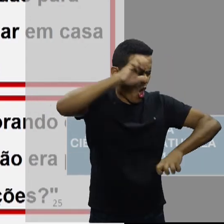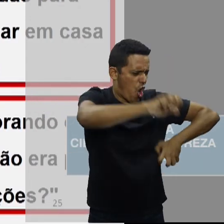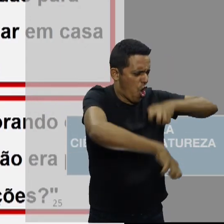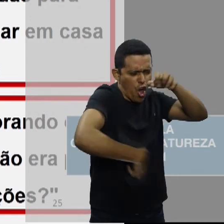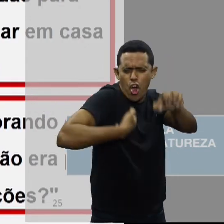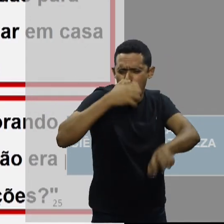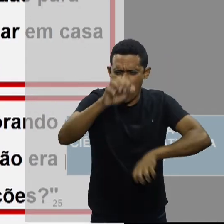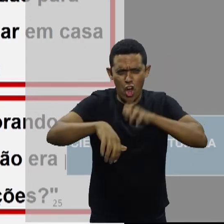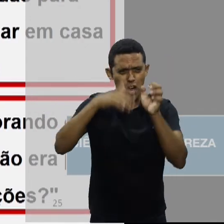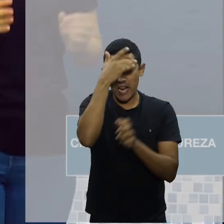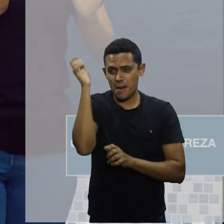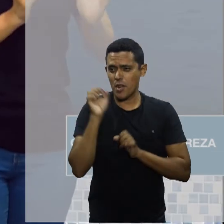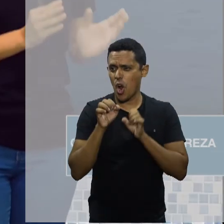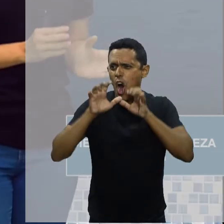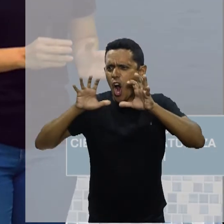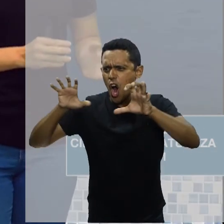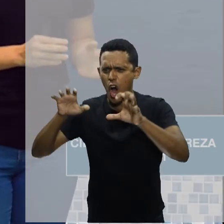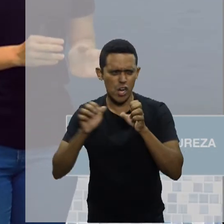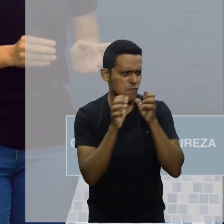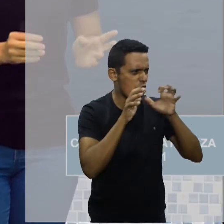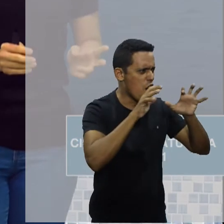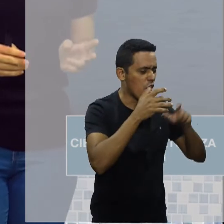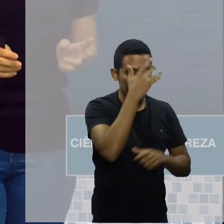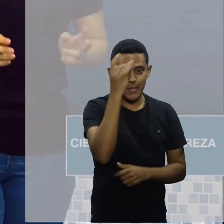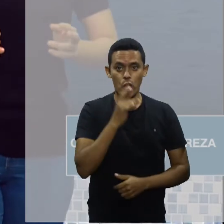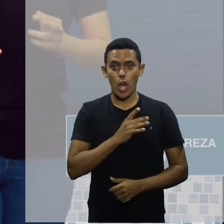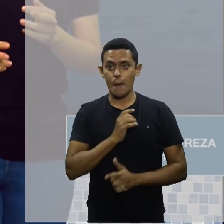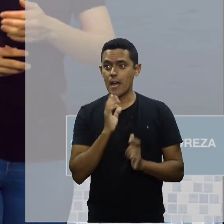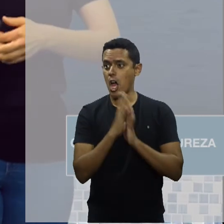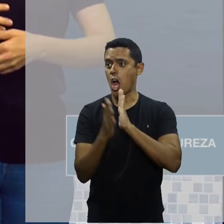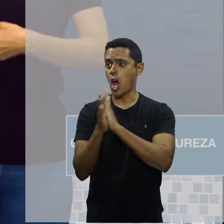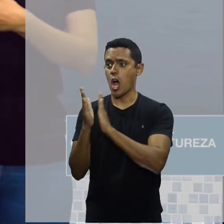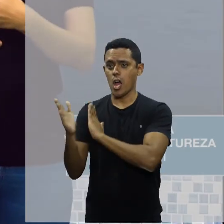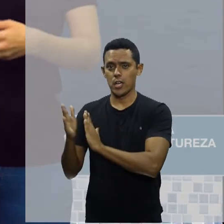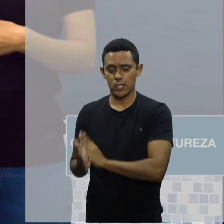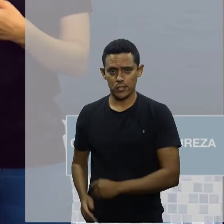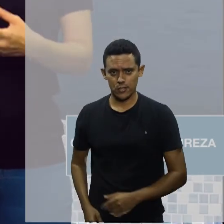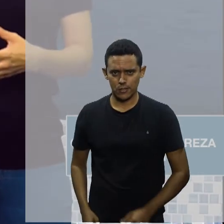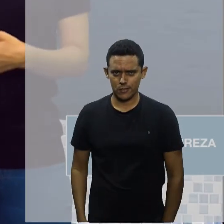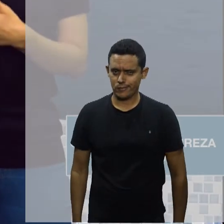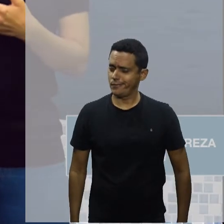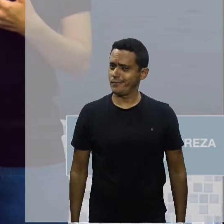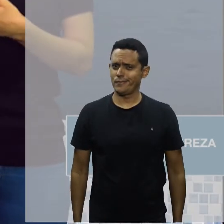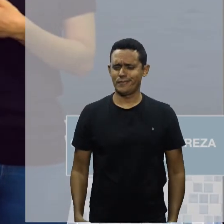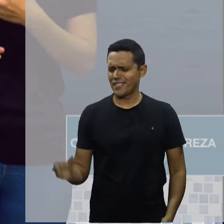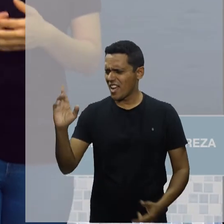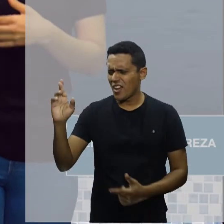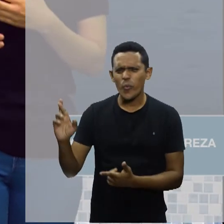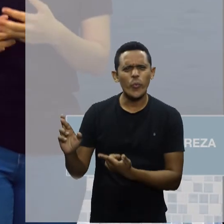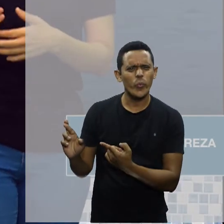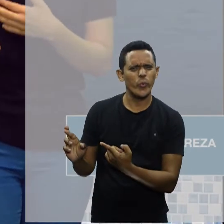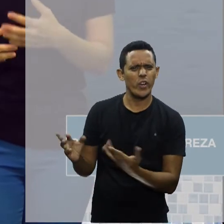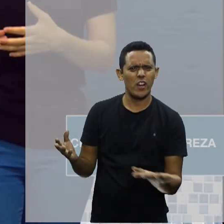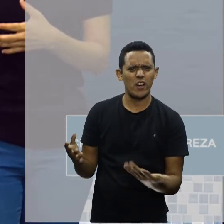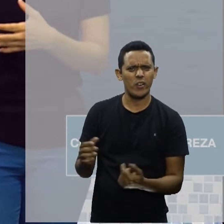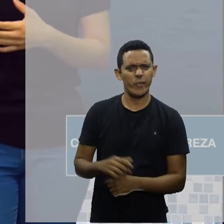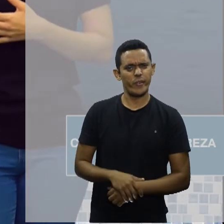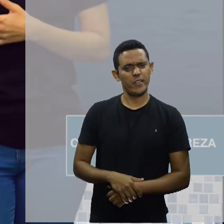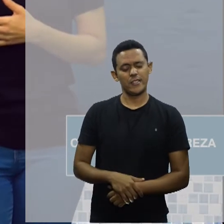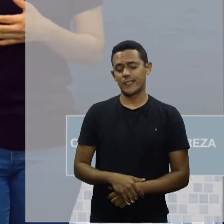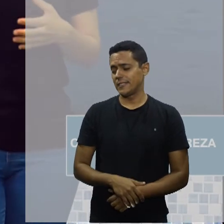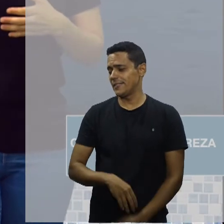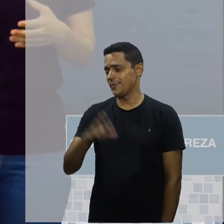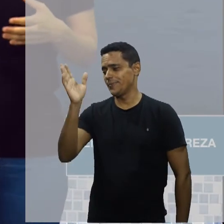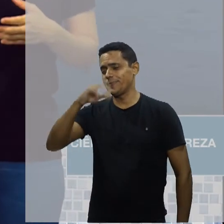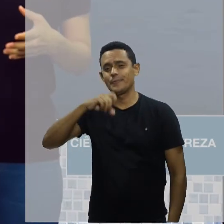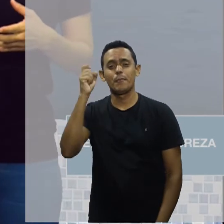conta do coronavírus gente eles pegaram imagens né de cenas de um filme que foi gravado há muito tempo lá na Rússia